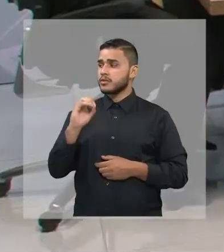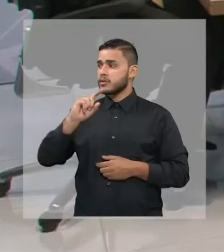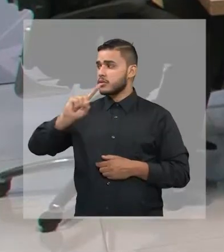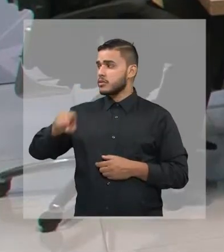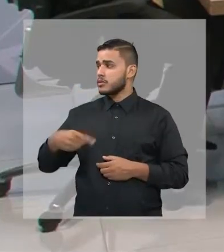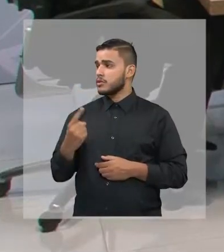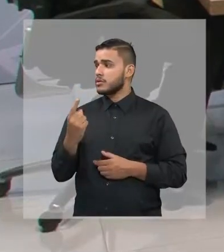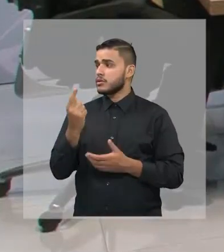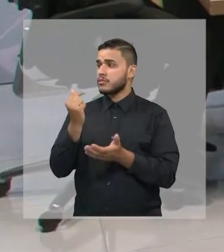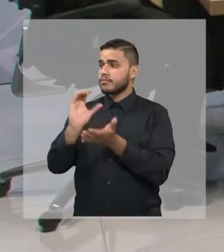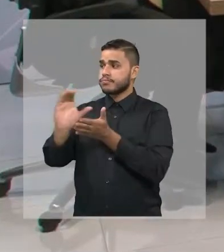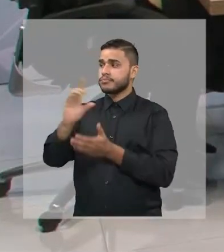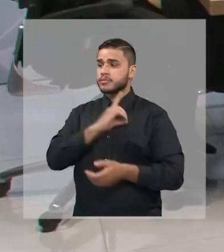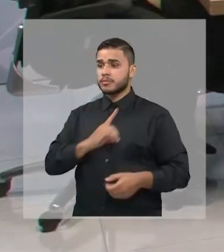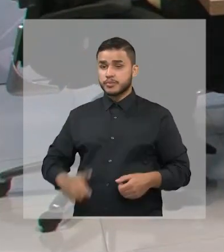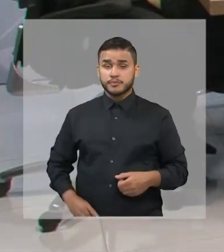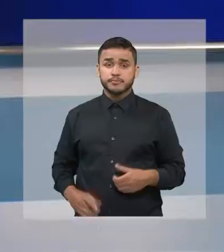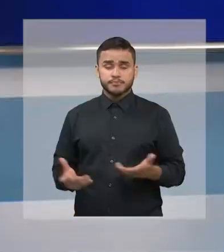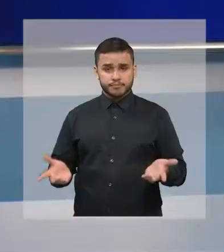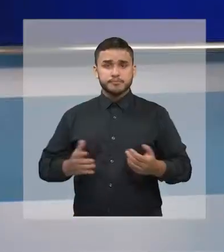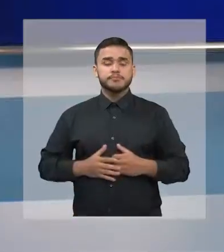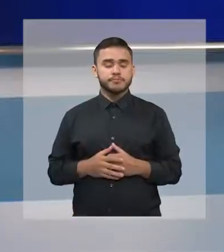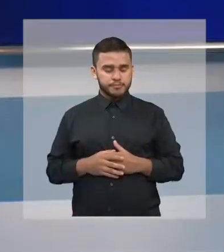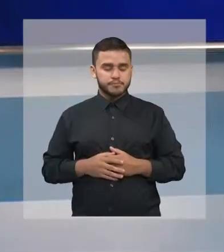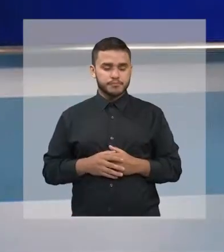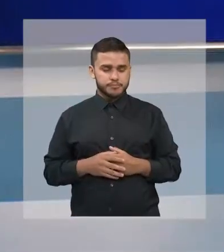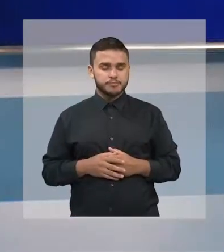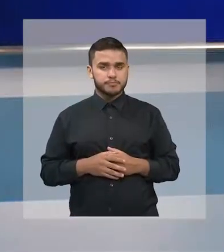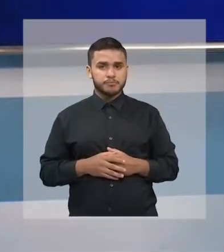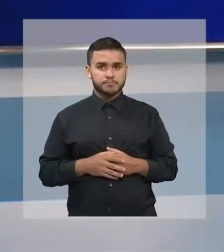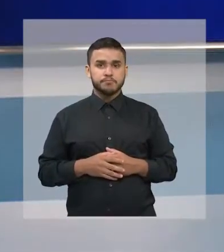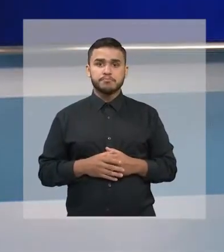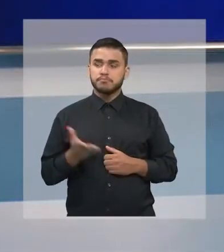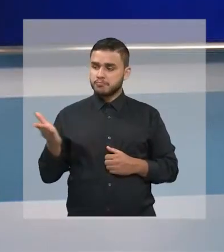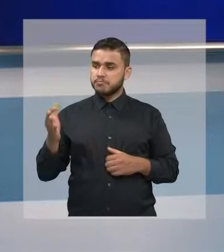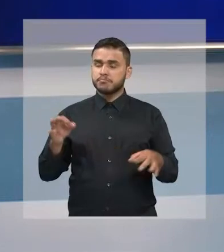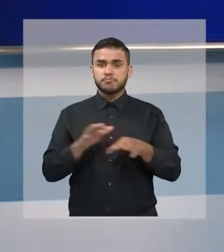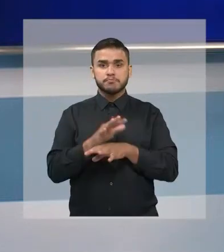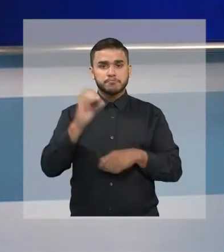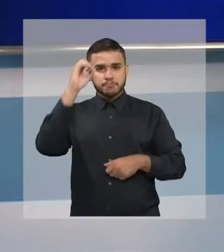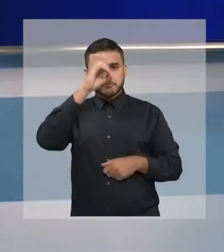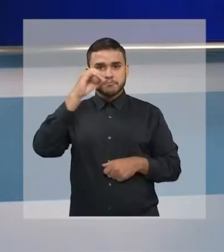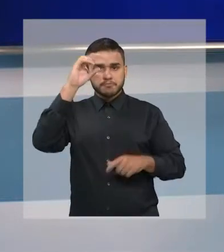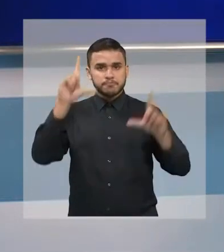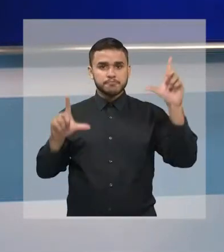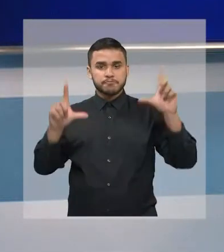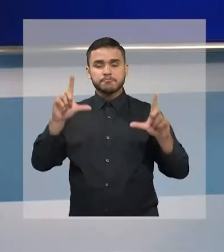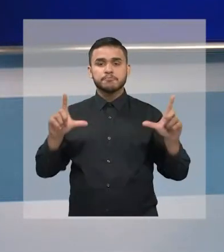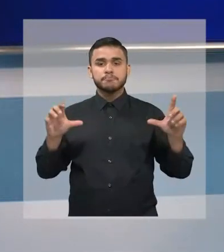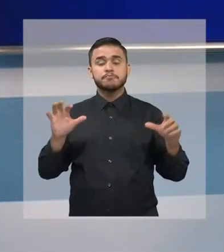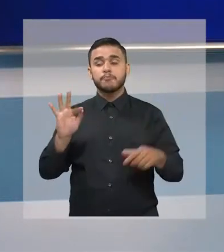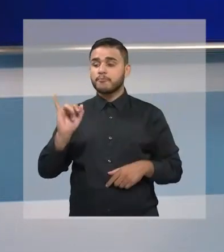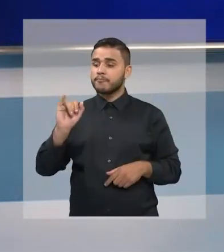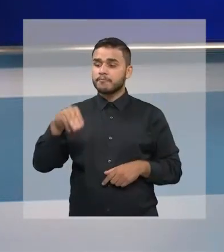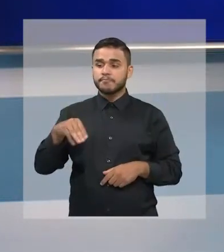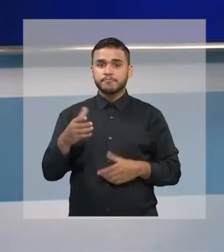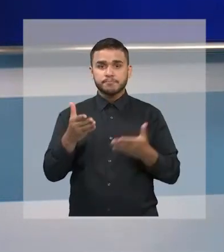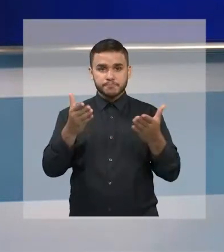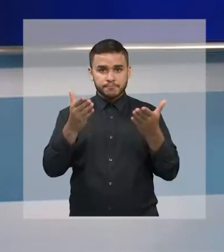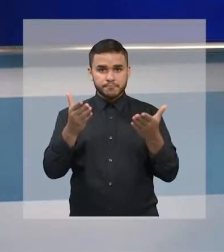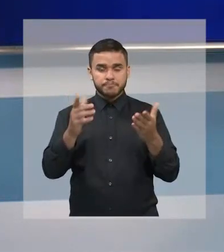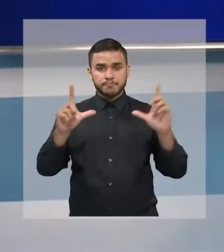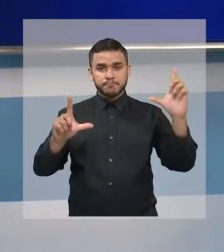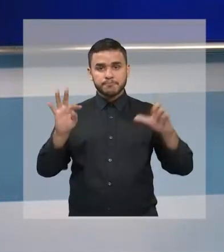para os deputados. Com essas colocações, finalizamos mais uma edição do programa Observatório pela TV Fortaleza, canal 6 da Multiplay,